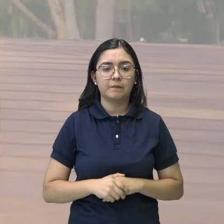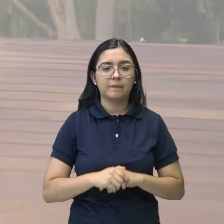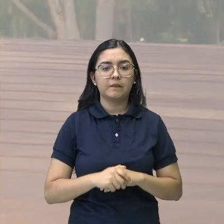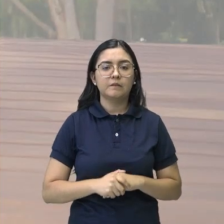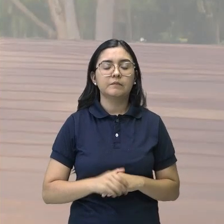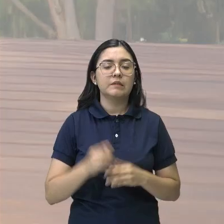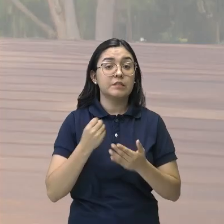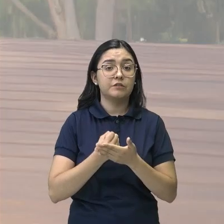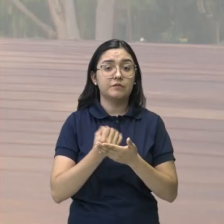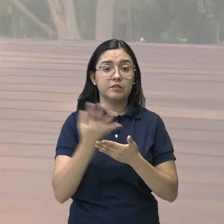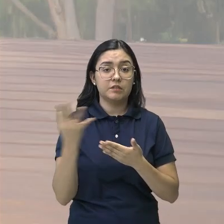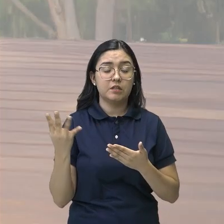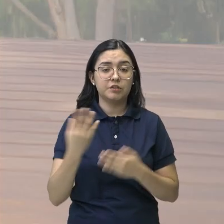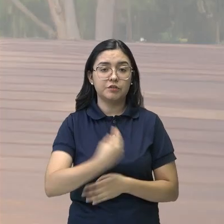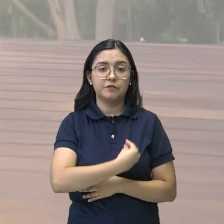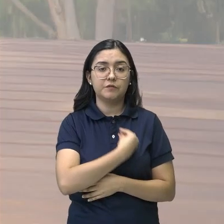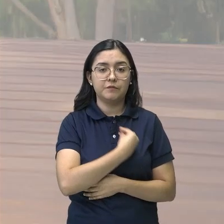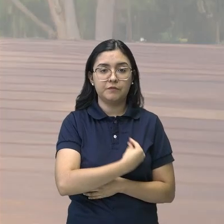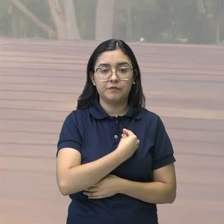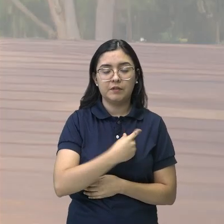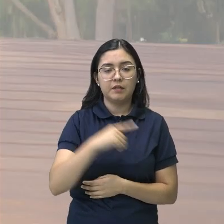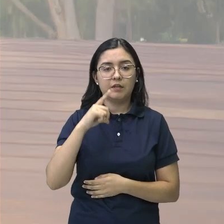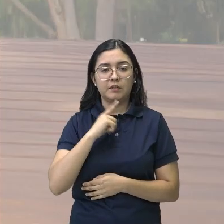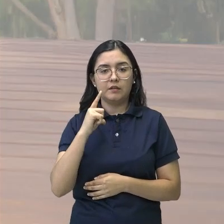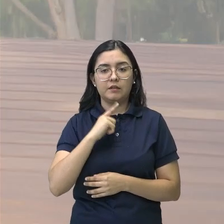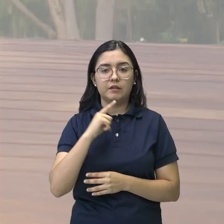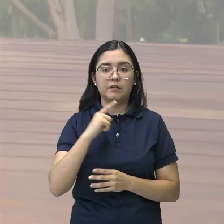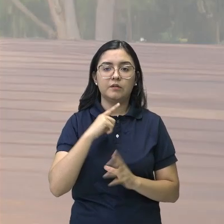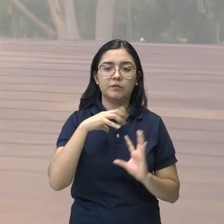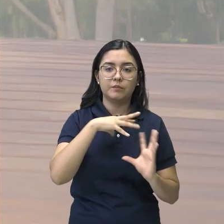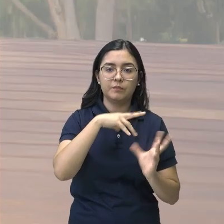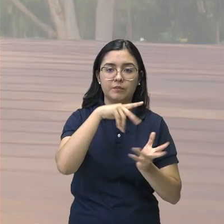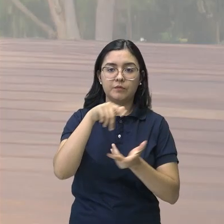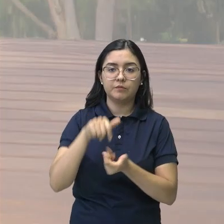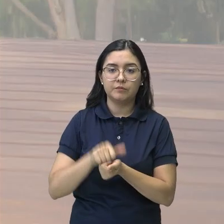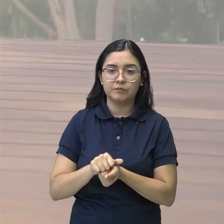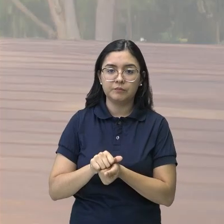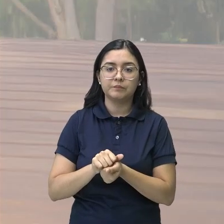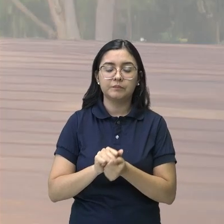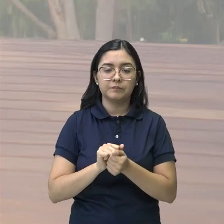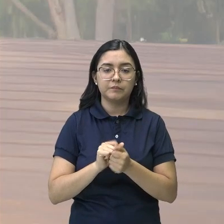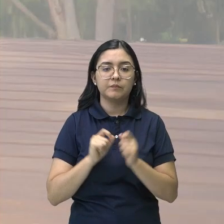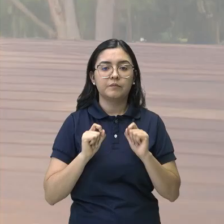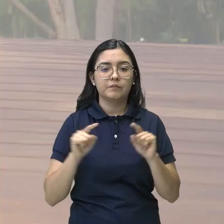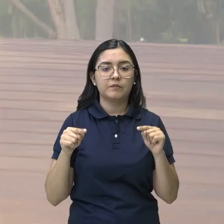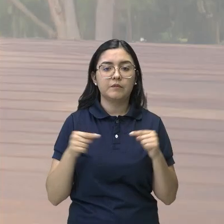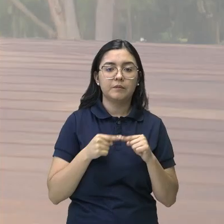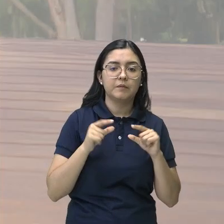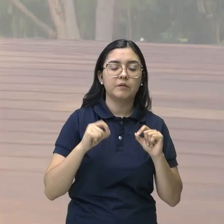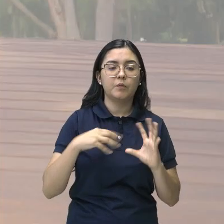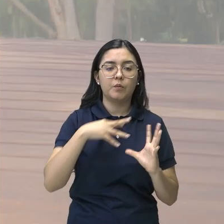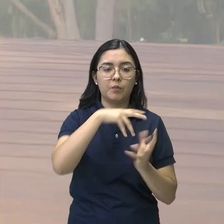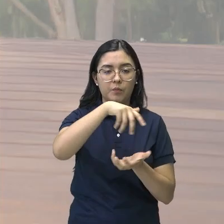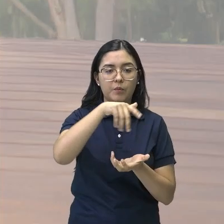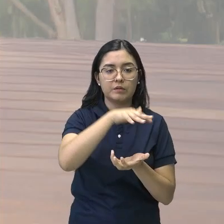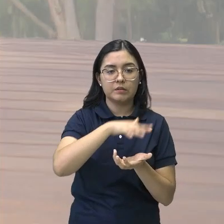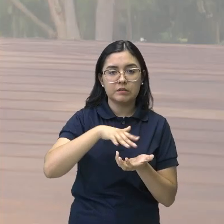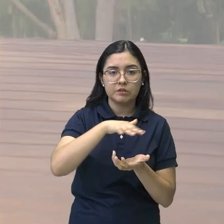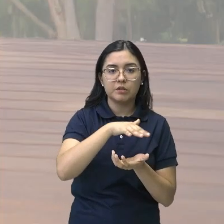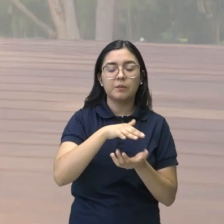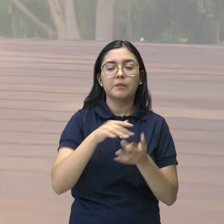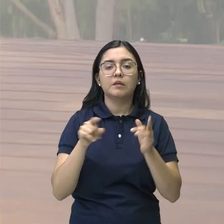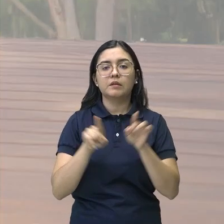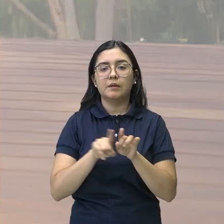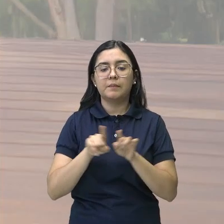a essa diversidade de vida que existe no nosso planeta, que vai estar aí de acordo com cada ecossistema, com